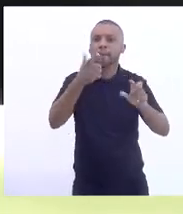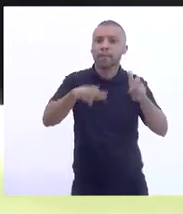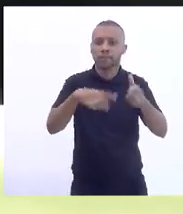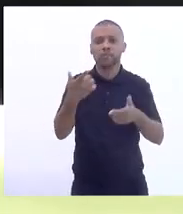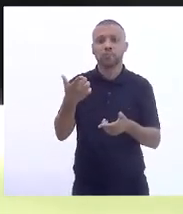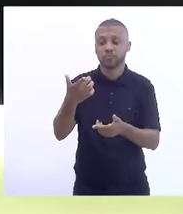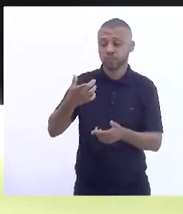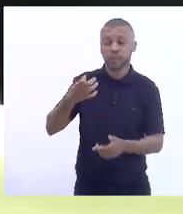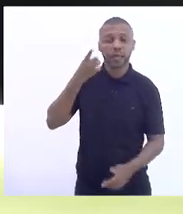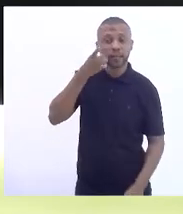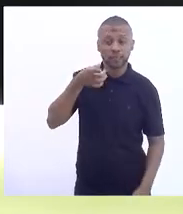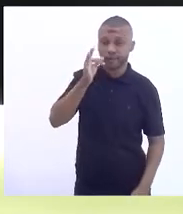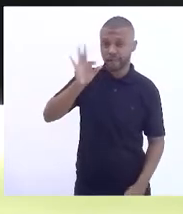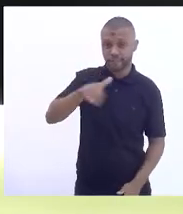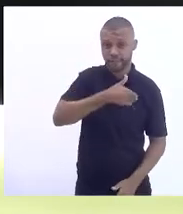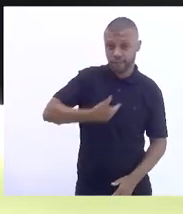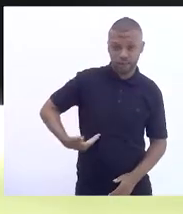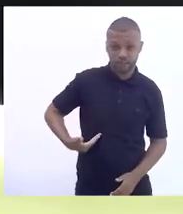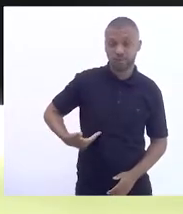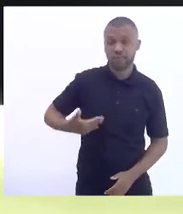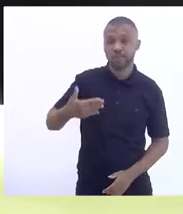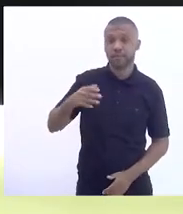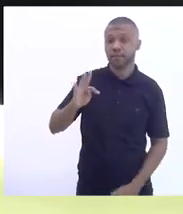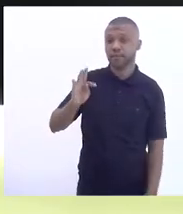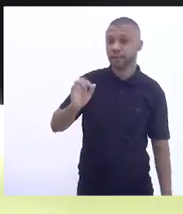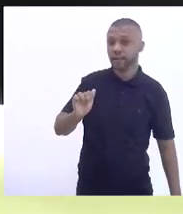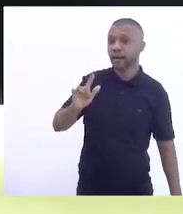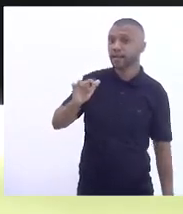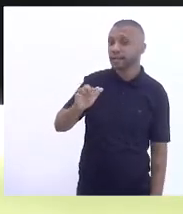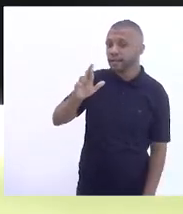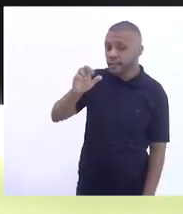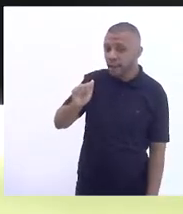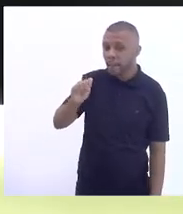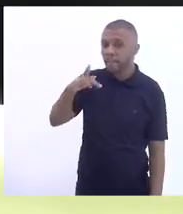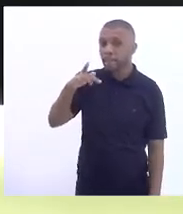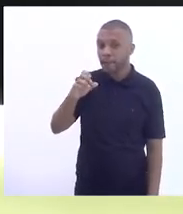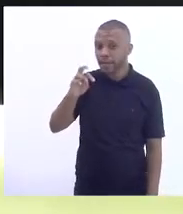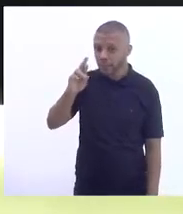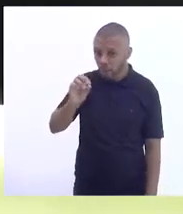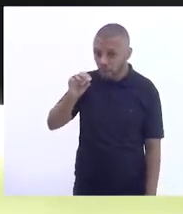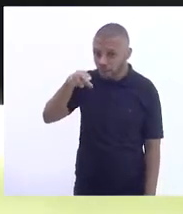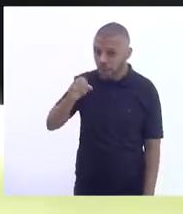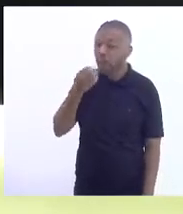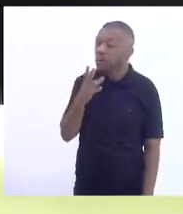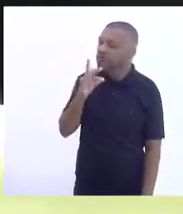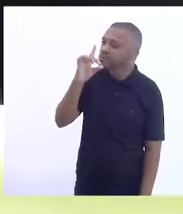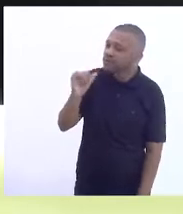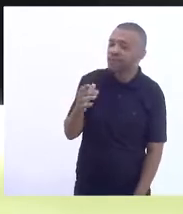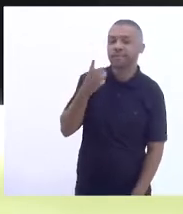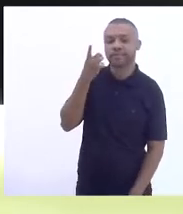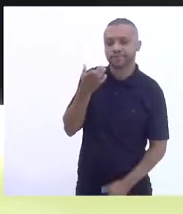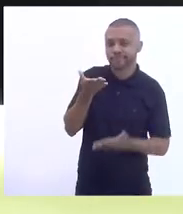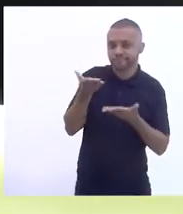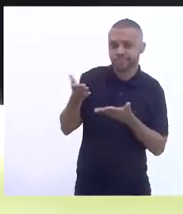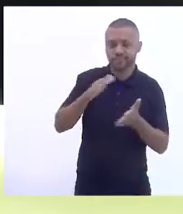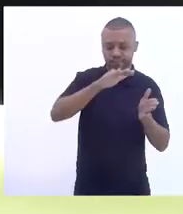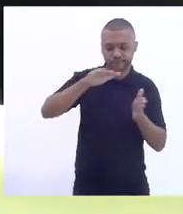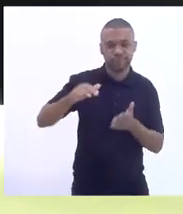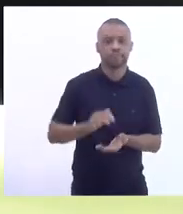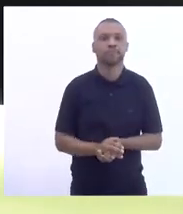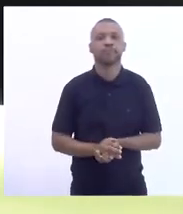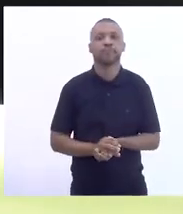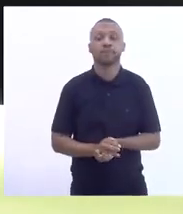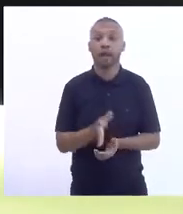a deputada Federal taliria petrone bom-dia obrigada a deputada preservando inclusive o bem-estar